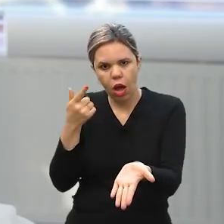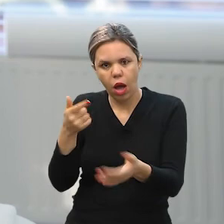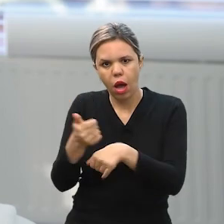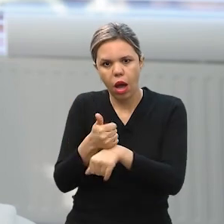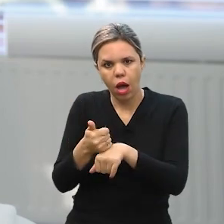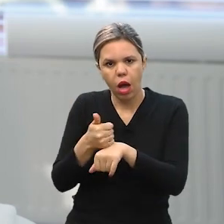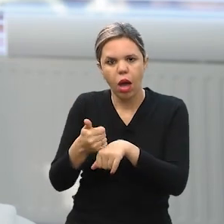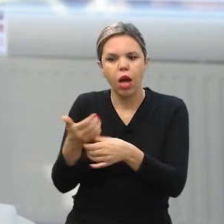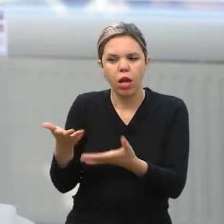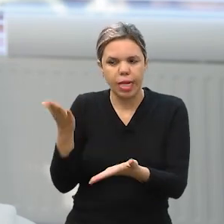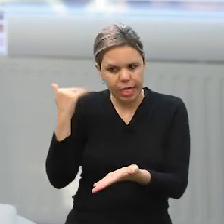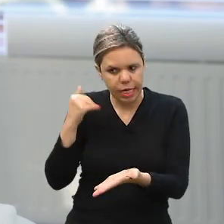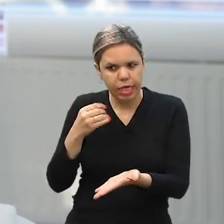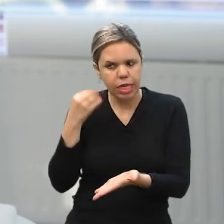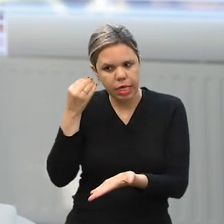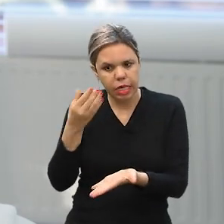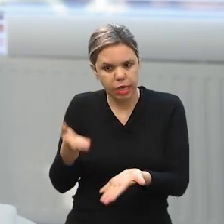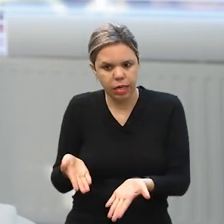né?